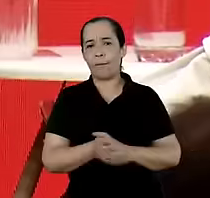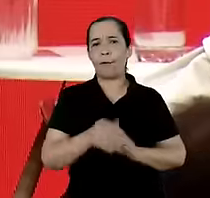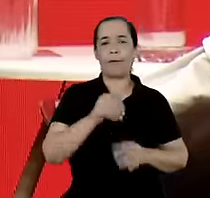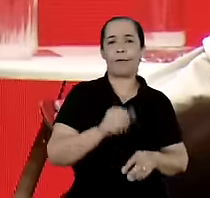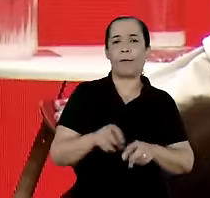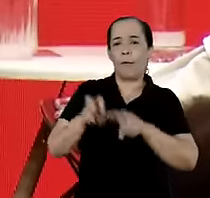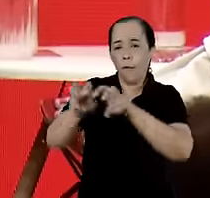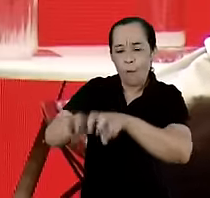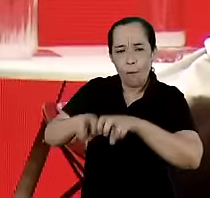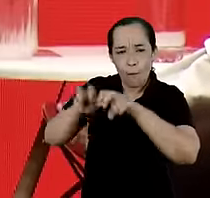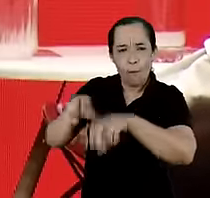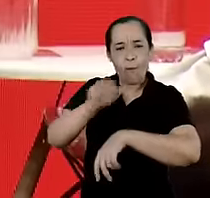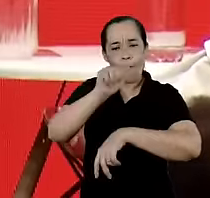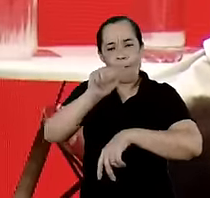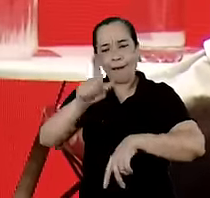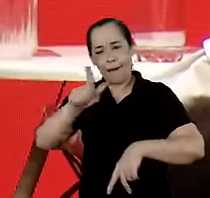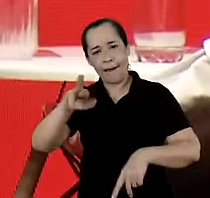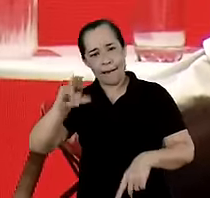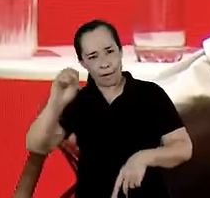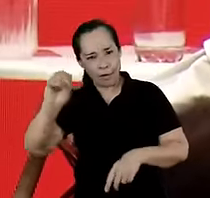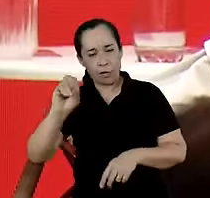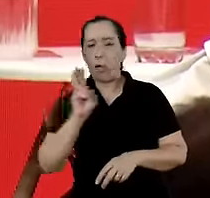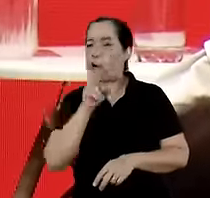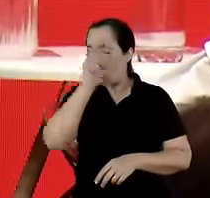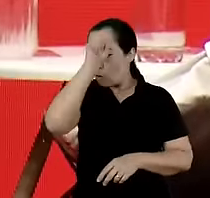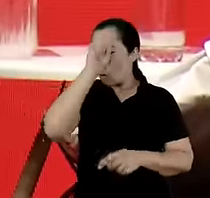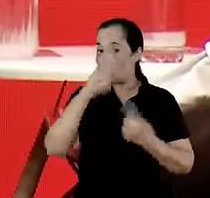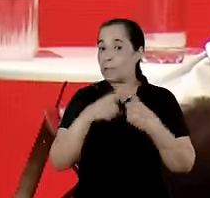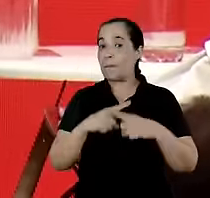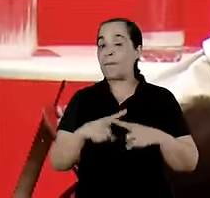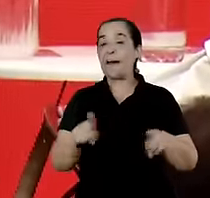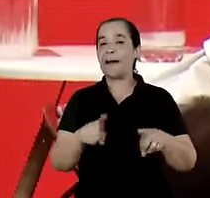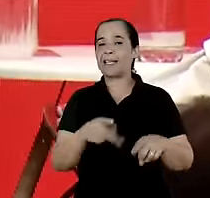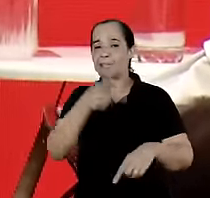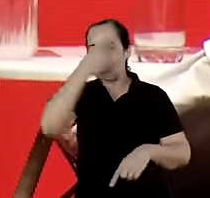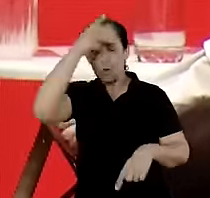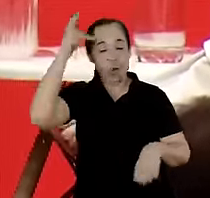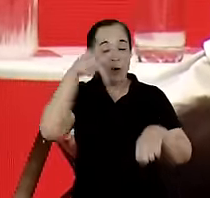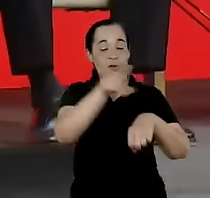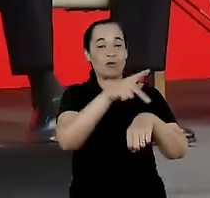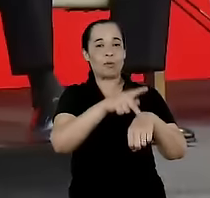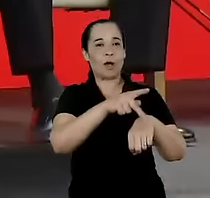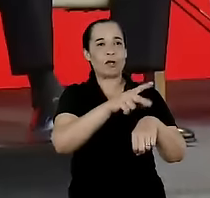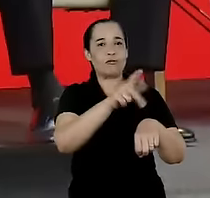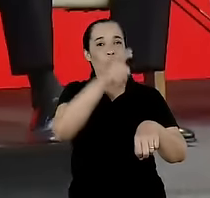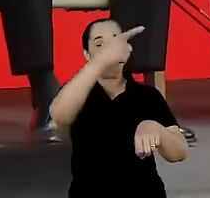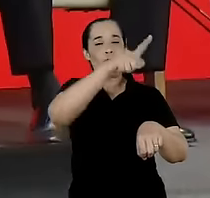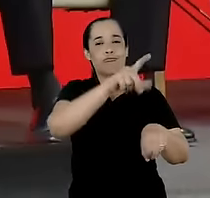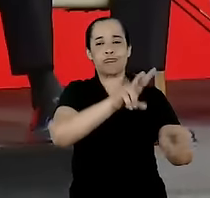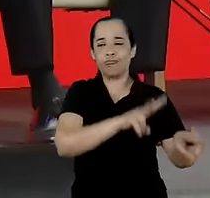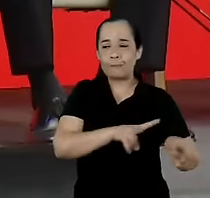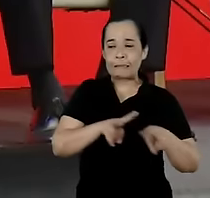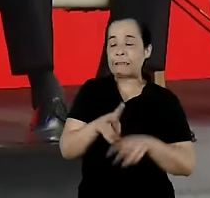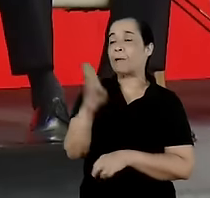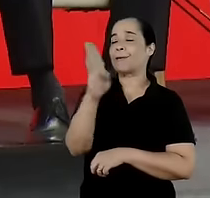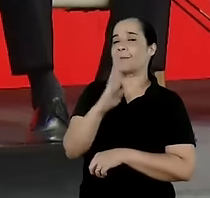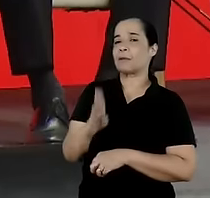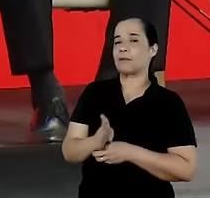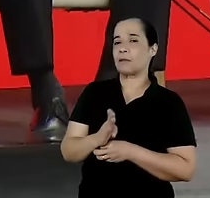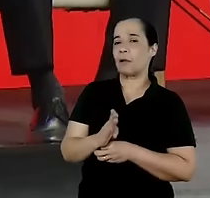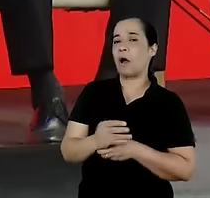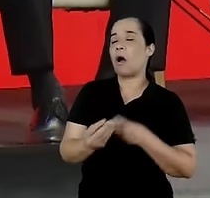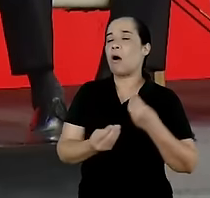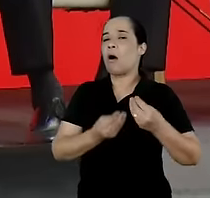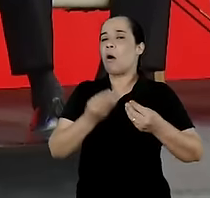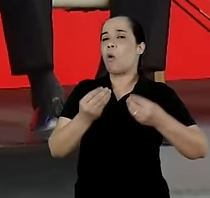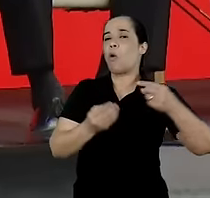como tá forte mas muito importante para investidores estrangeiros que olham o Brasil investidores como todo é como é que o Como está a volatilidade